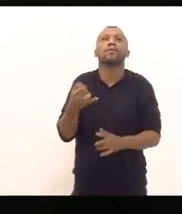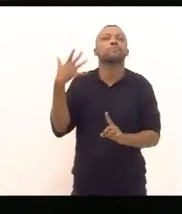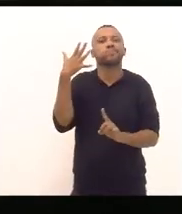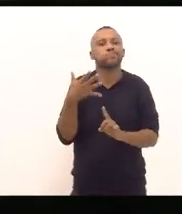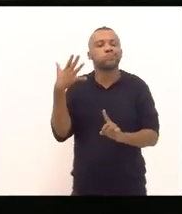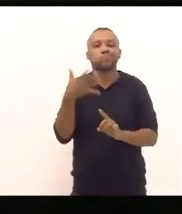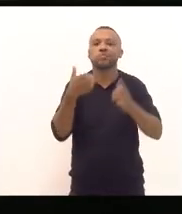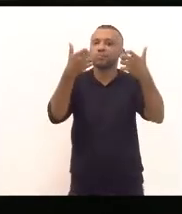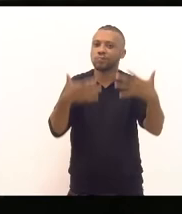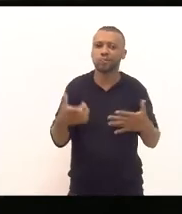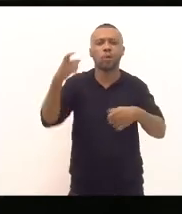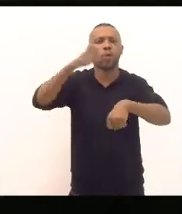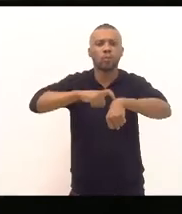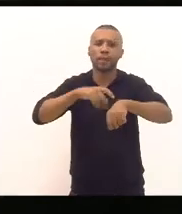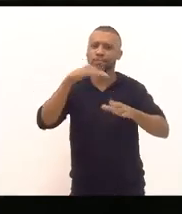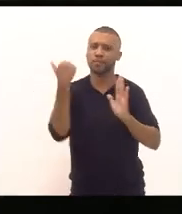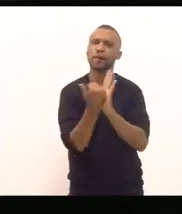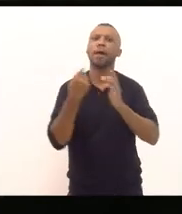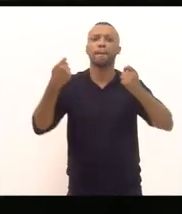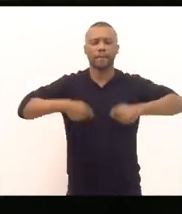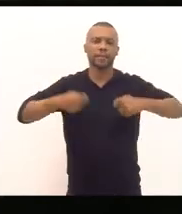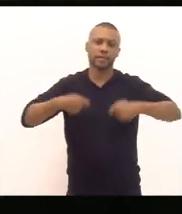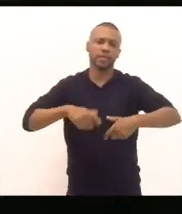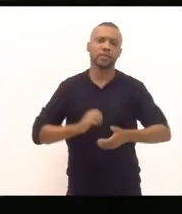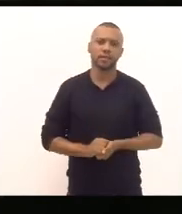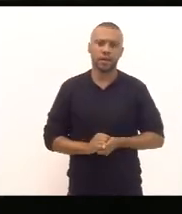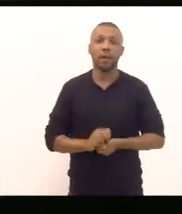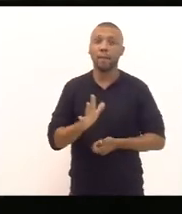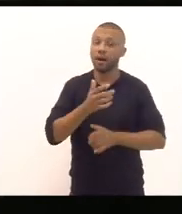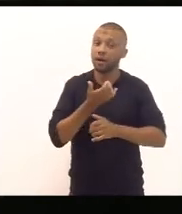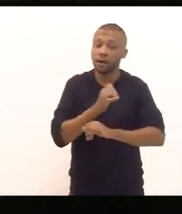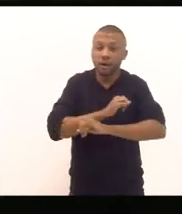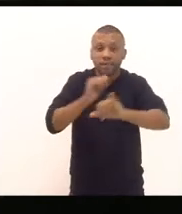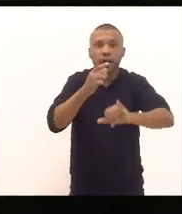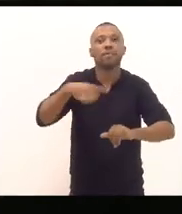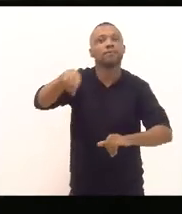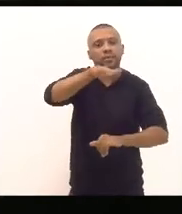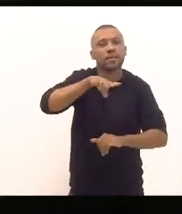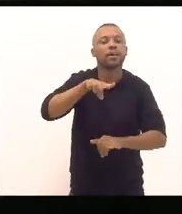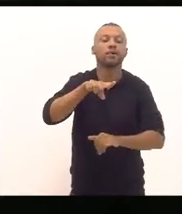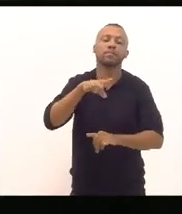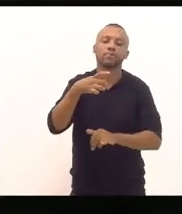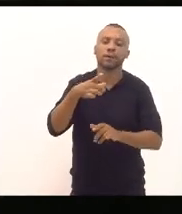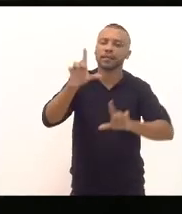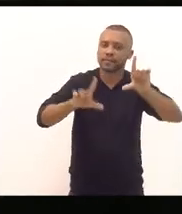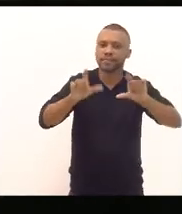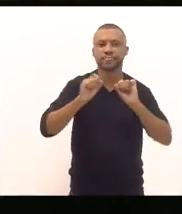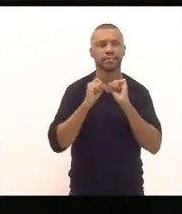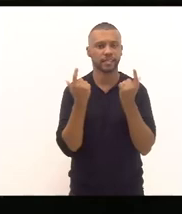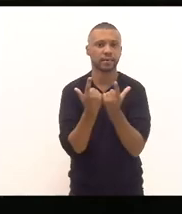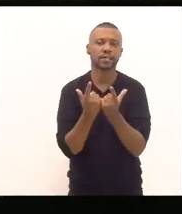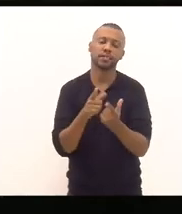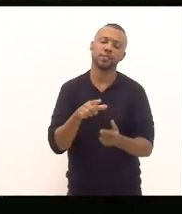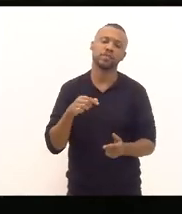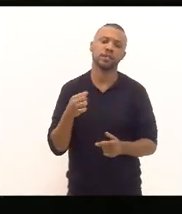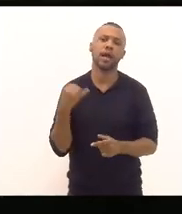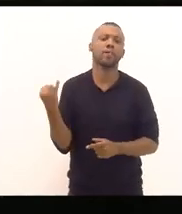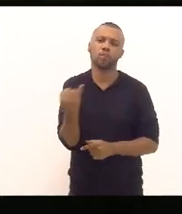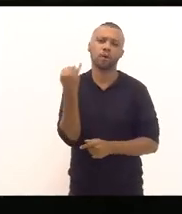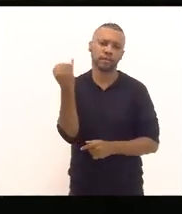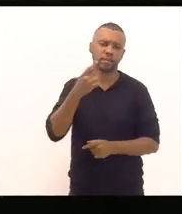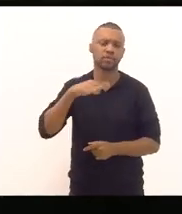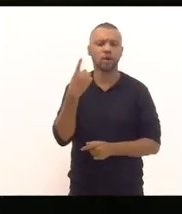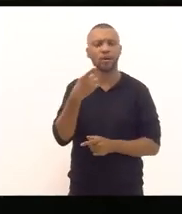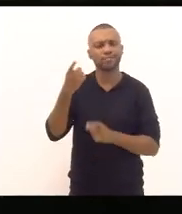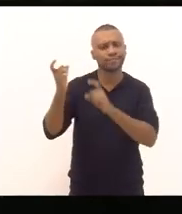justificativa para devido a questão do tempo mas gostaria de dizer a todos que estão assistindo né pela nossa TV alerj da importância de